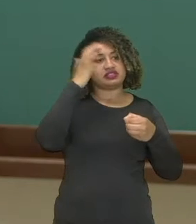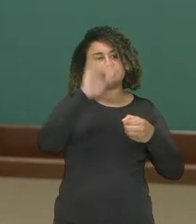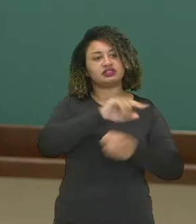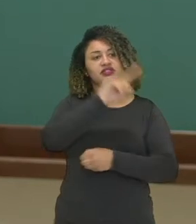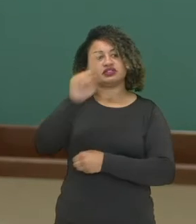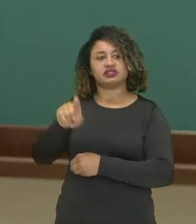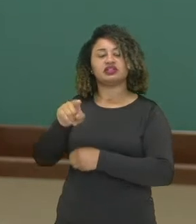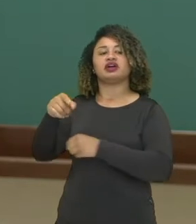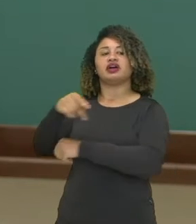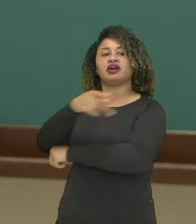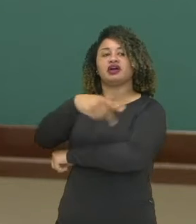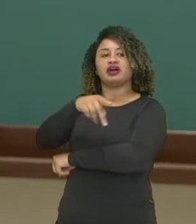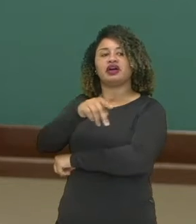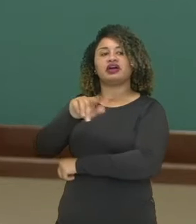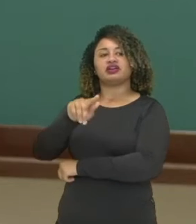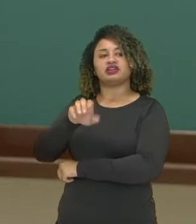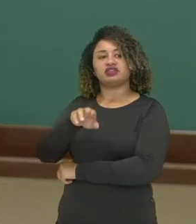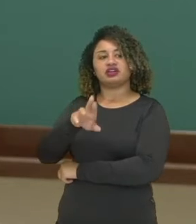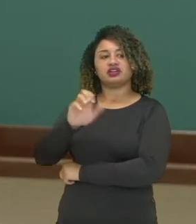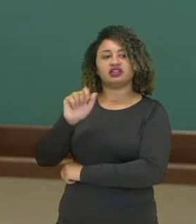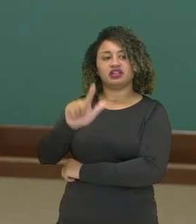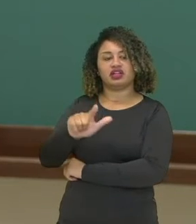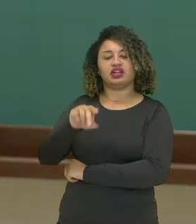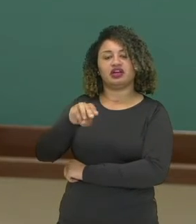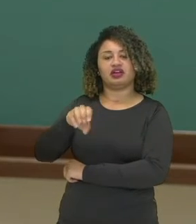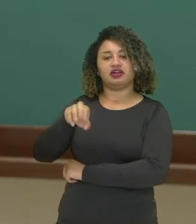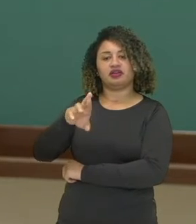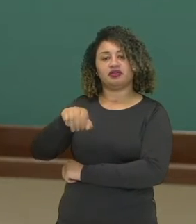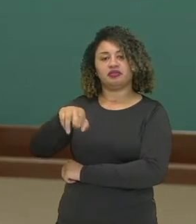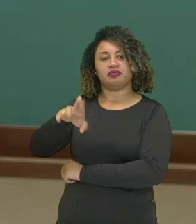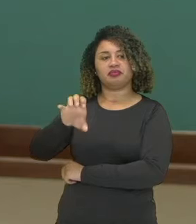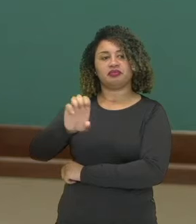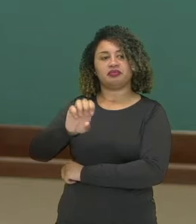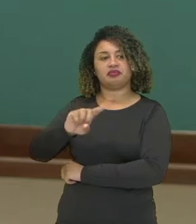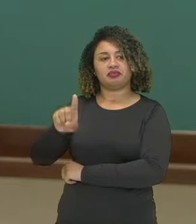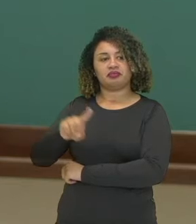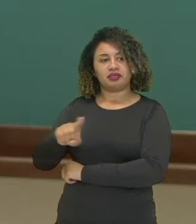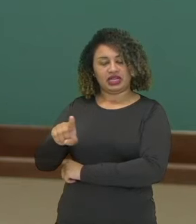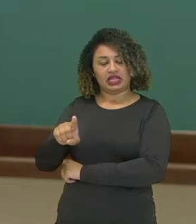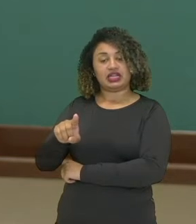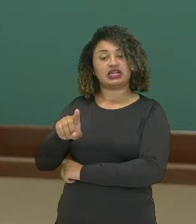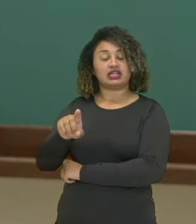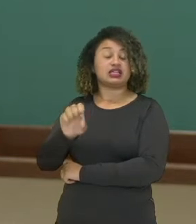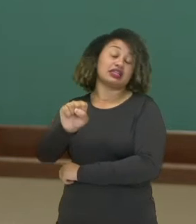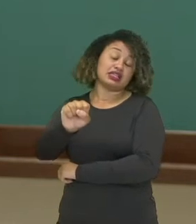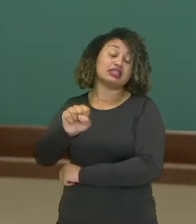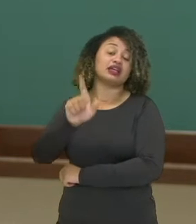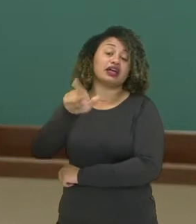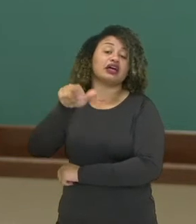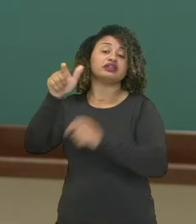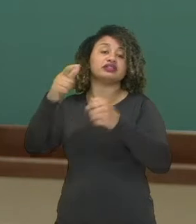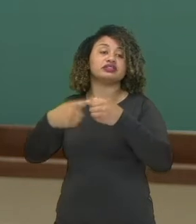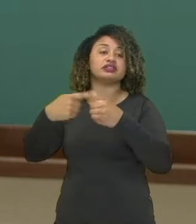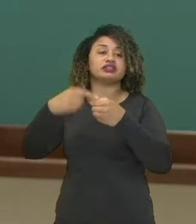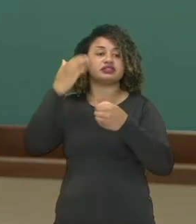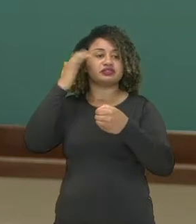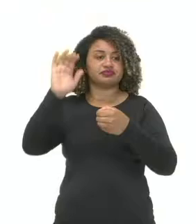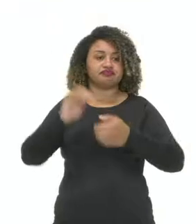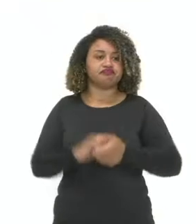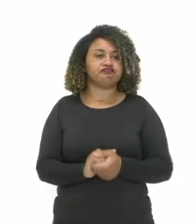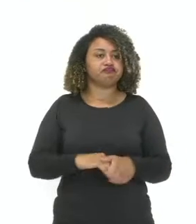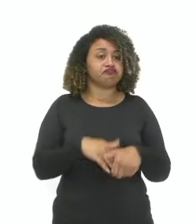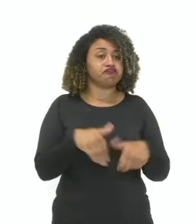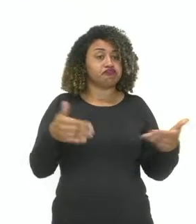General Márquez, Curitiba. Todas estão em Curitiba, certo? Bueno, vamos a